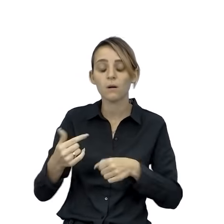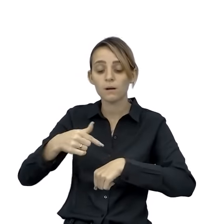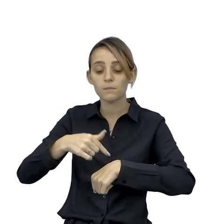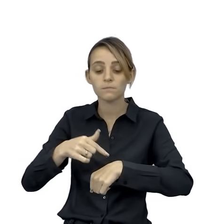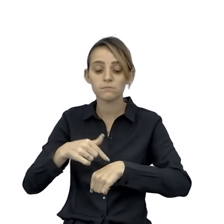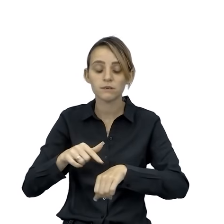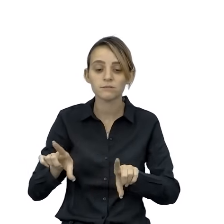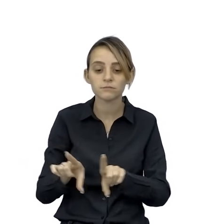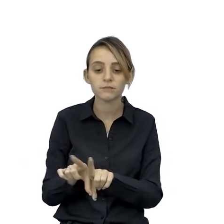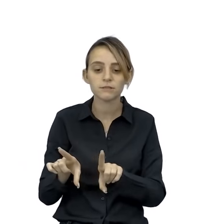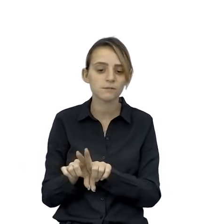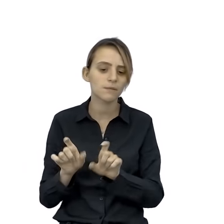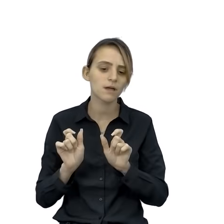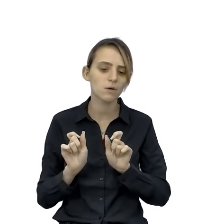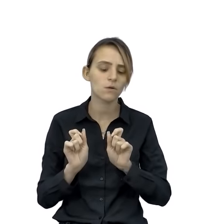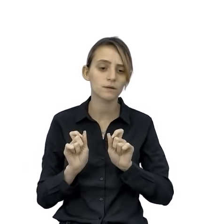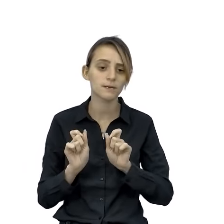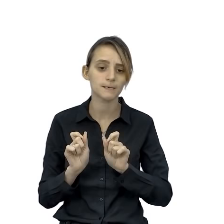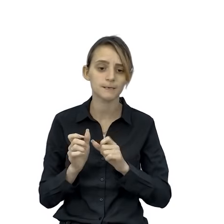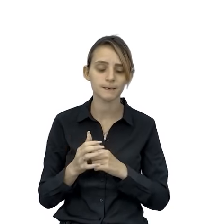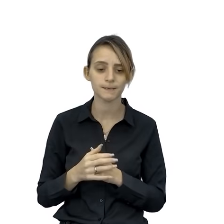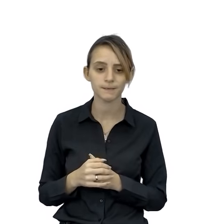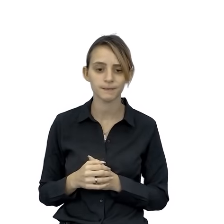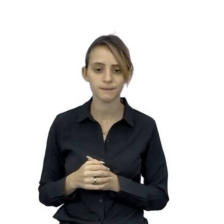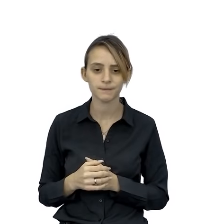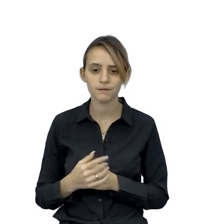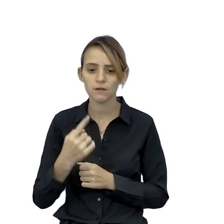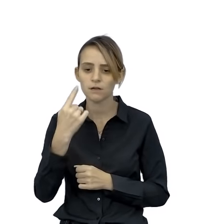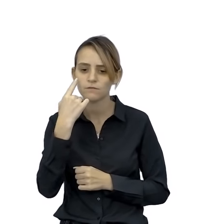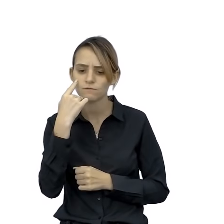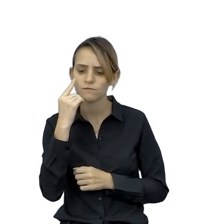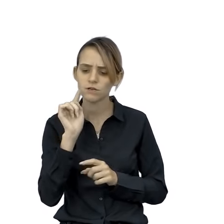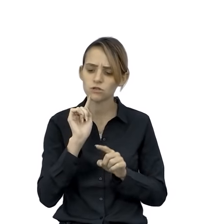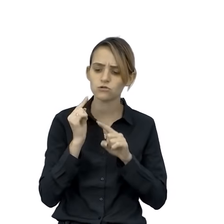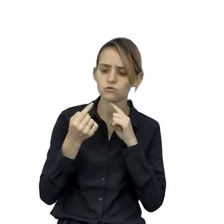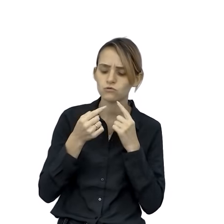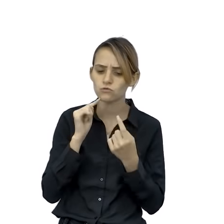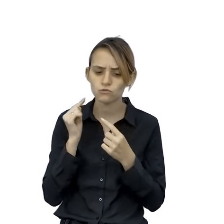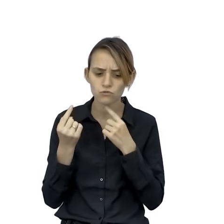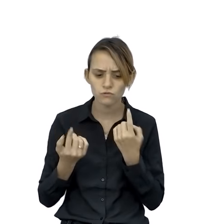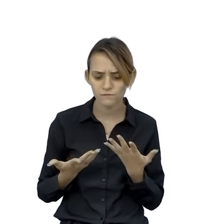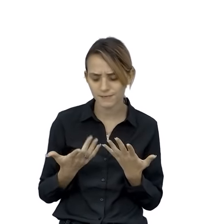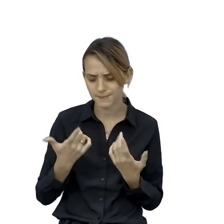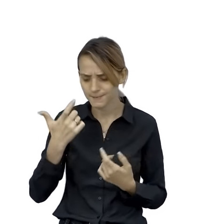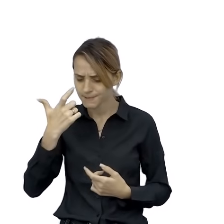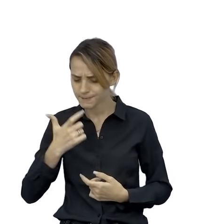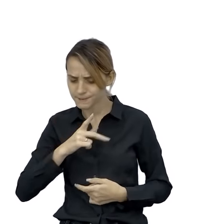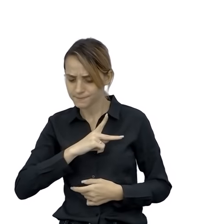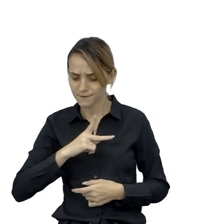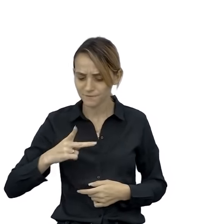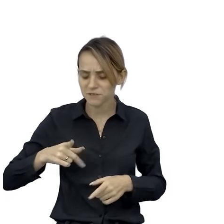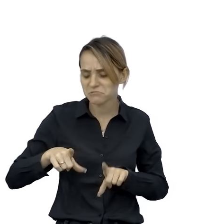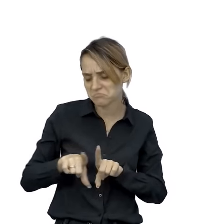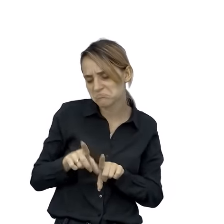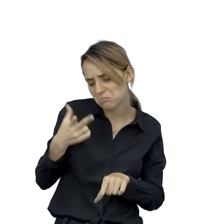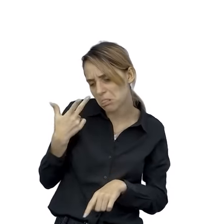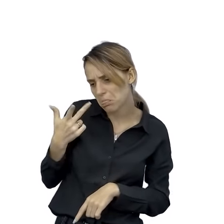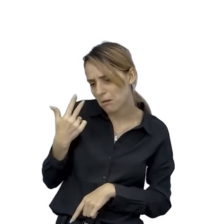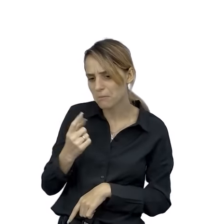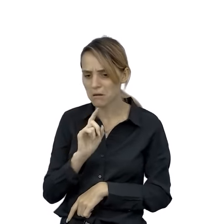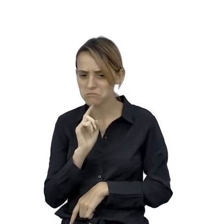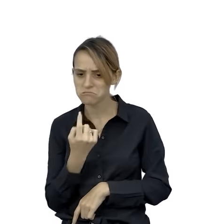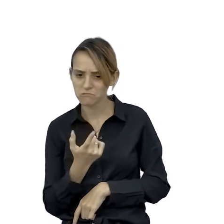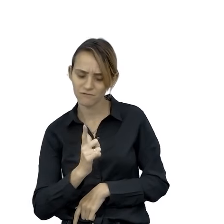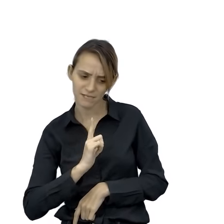gente, a gente também vai se deparar com algumas dúvidas, enquanto também professor, que é totalmente natural, e a